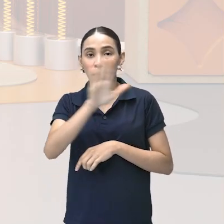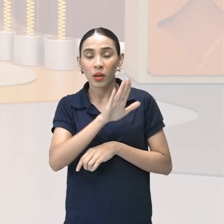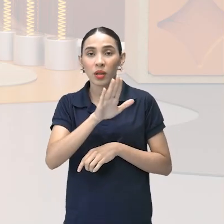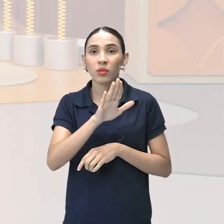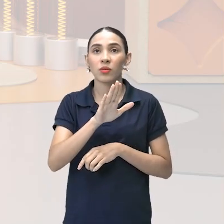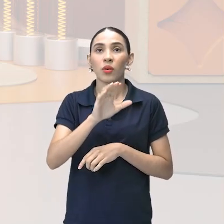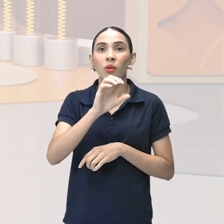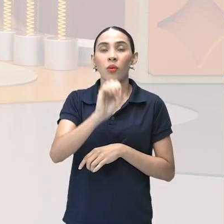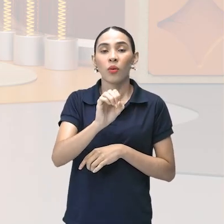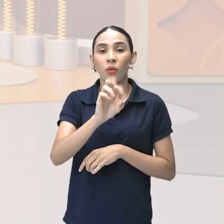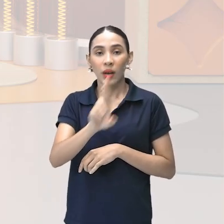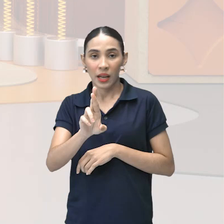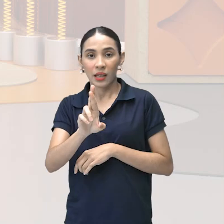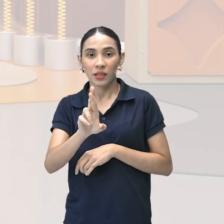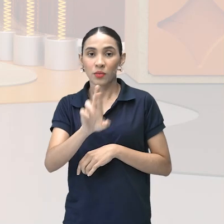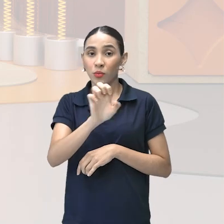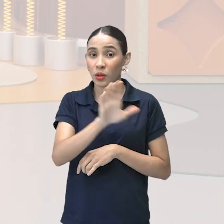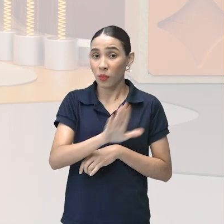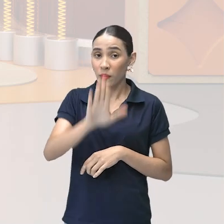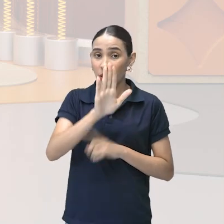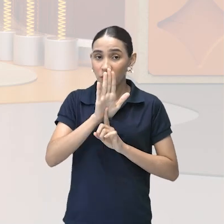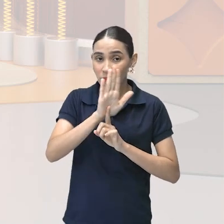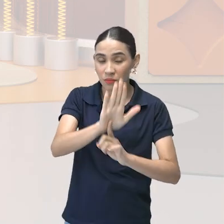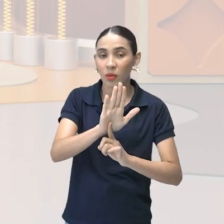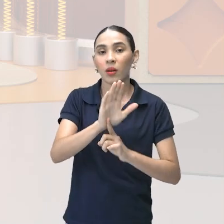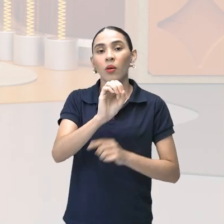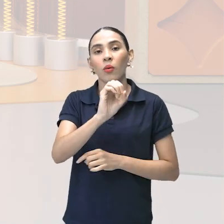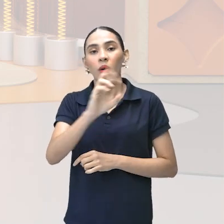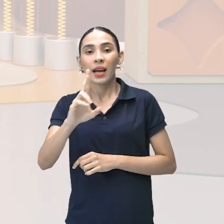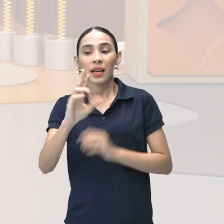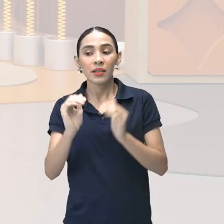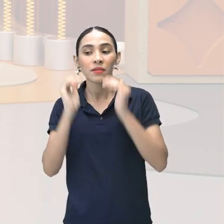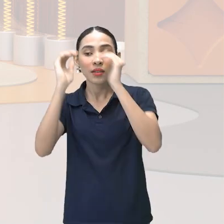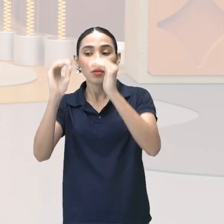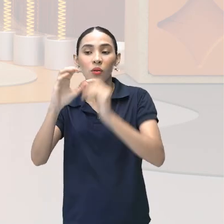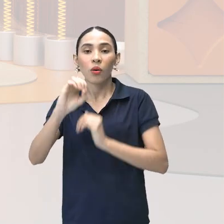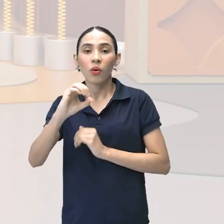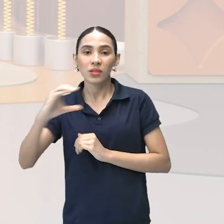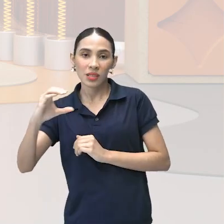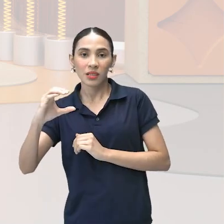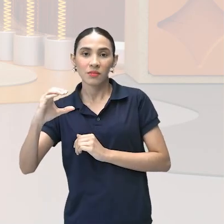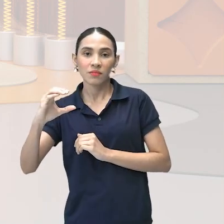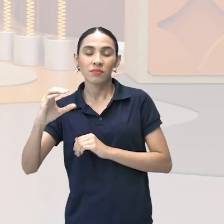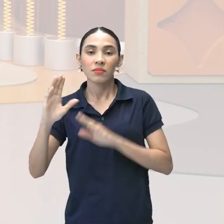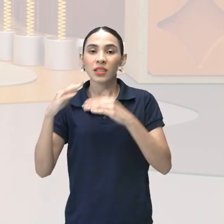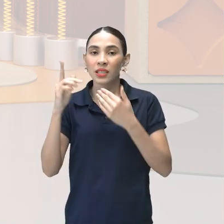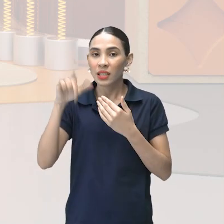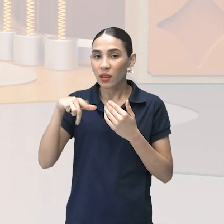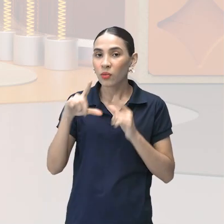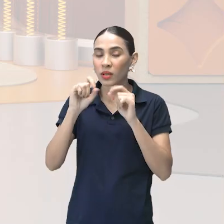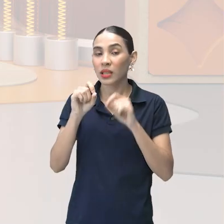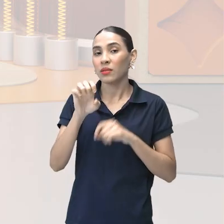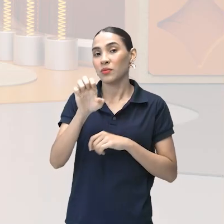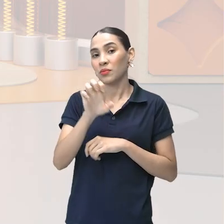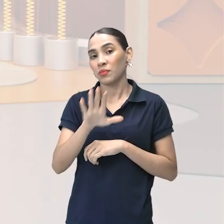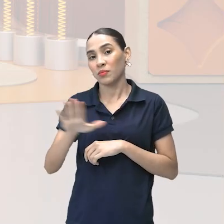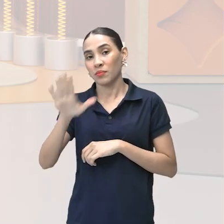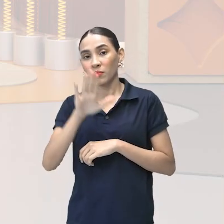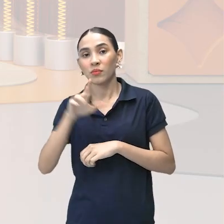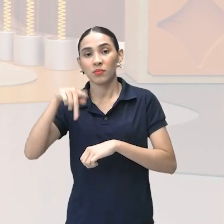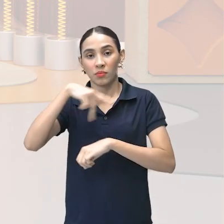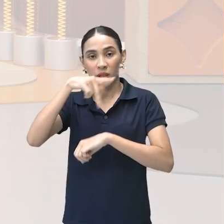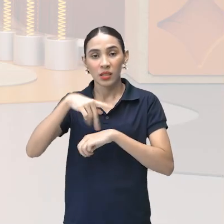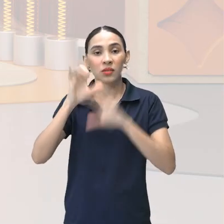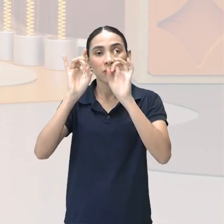o Oriente, tá? O Oriente como inferior ao Ocidente, que é aonde estão os países da